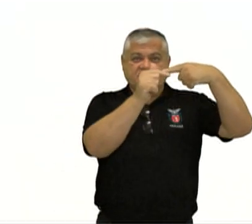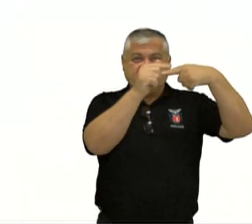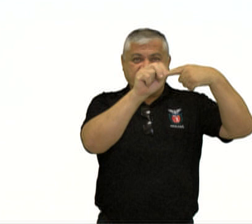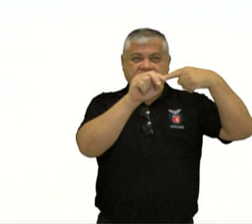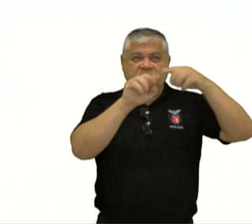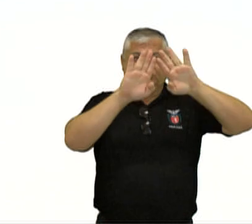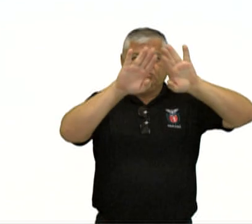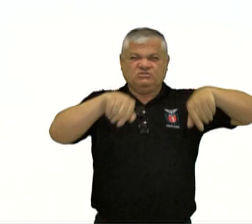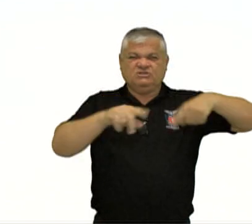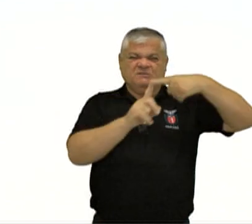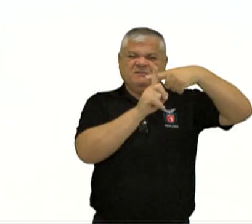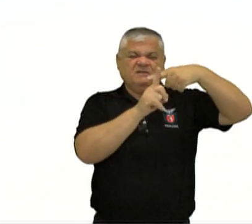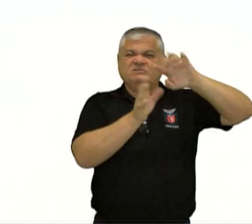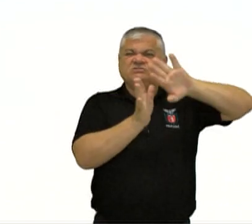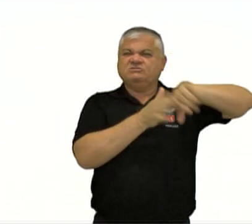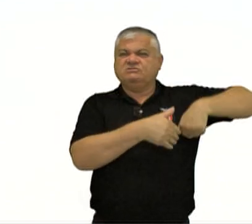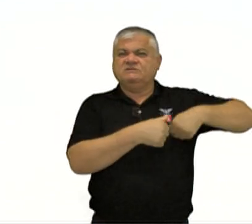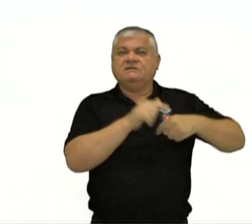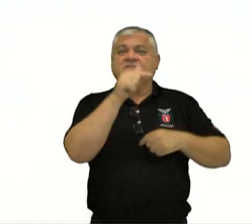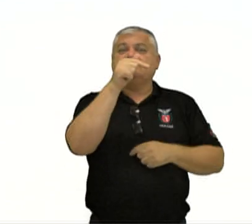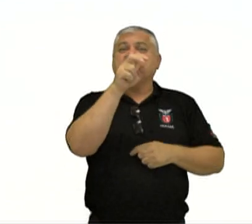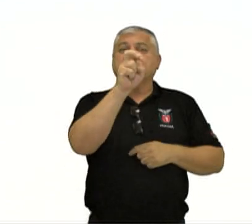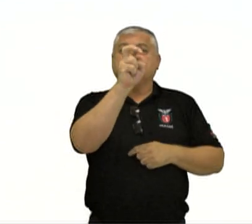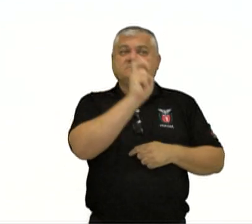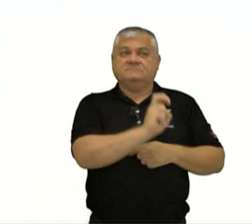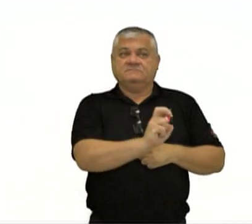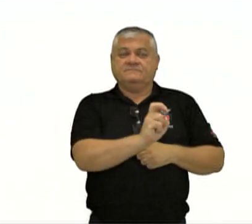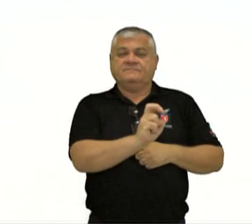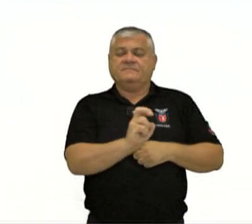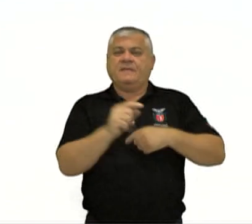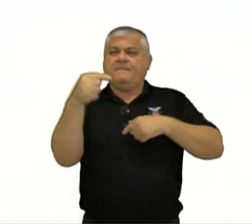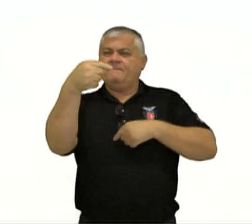tirar o mais aqui da frente. Fica só o número 75.